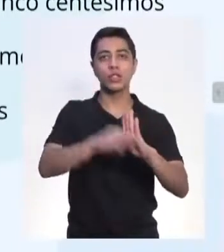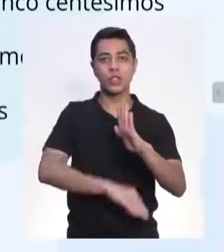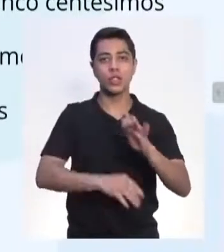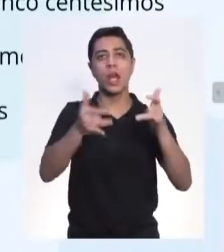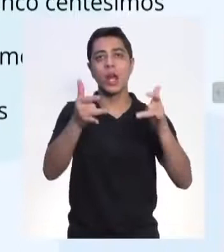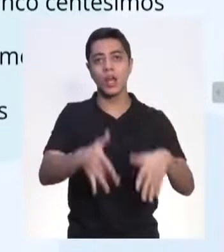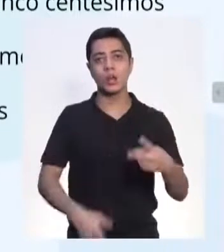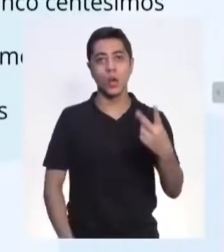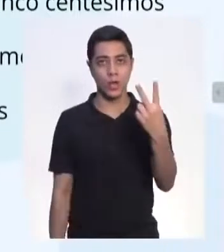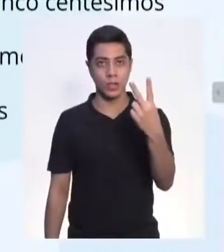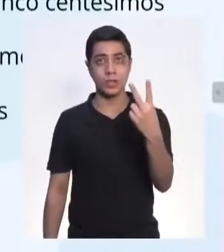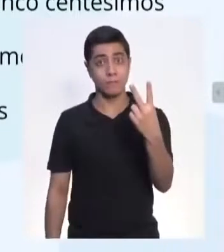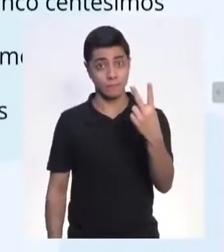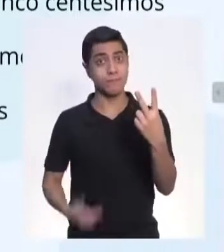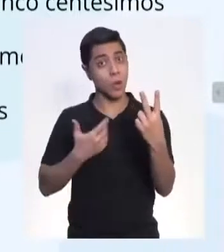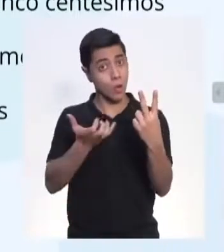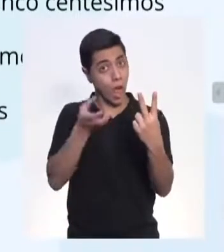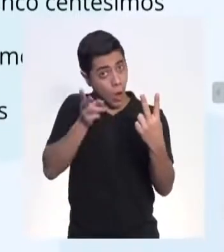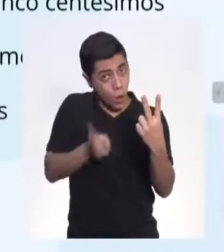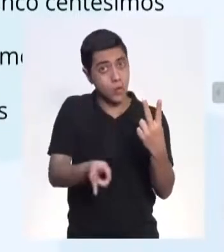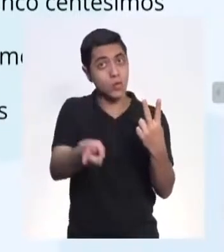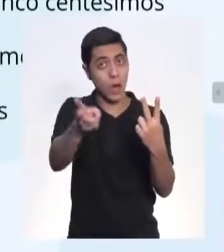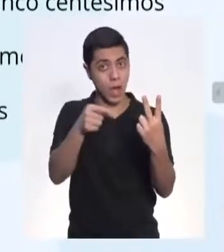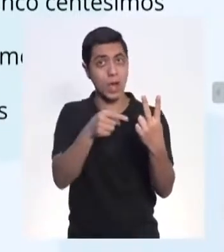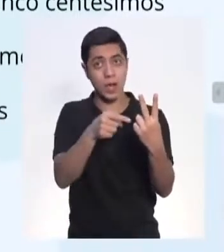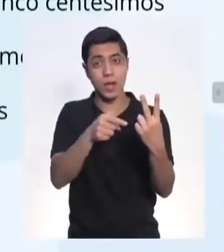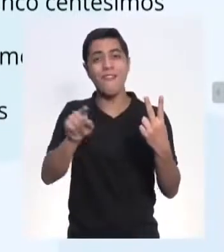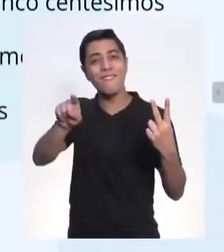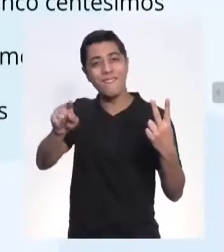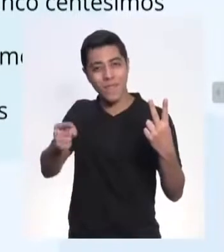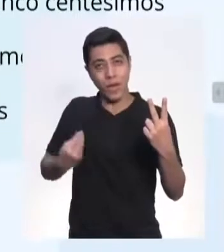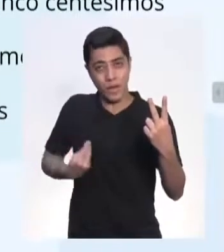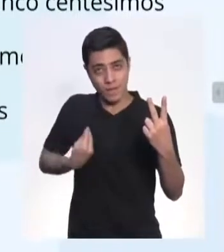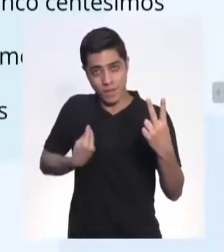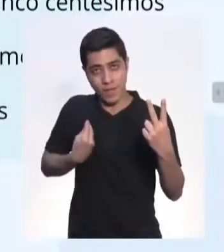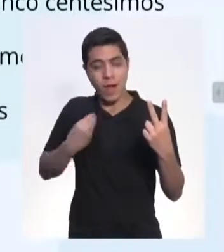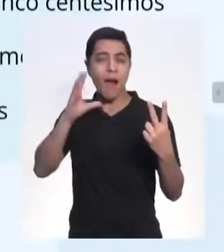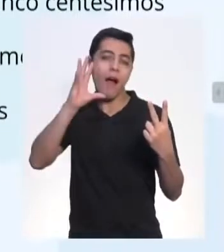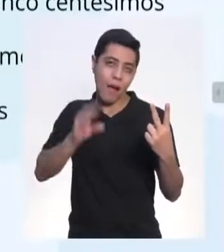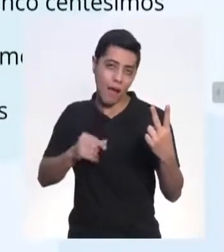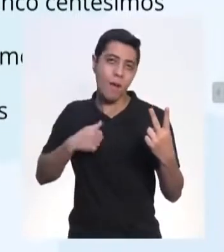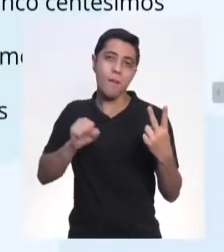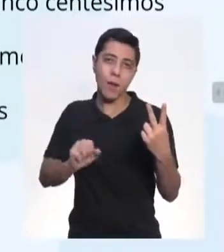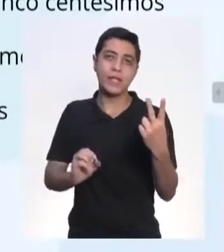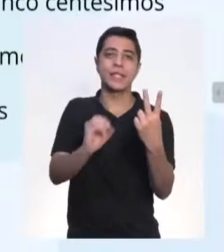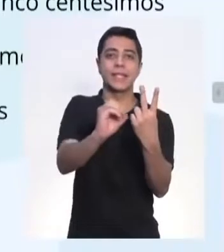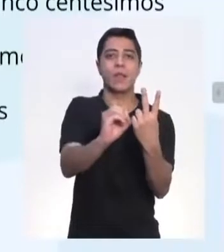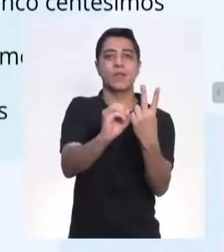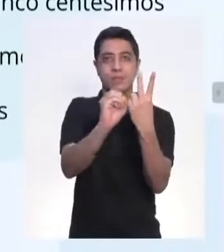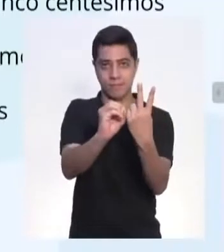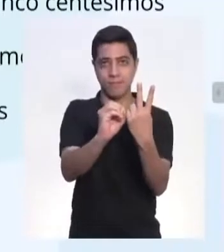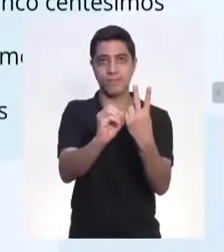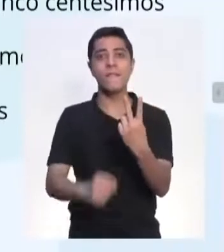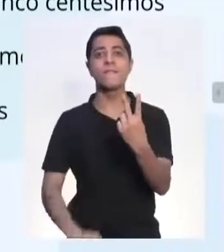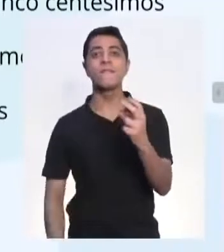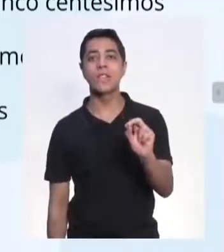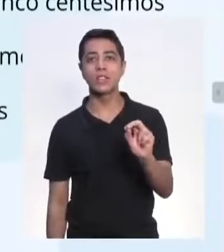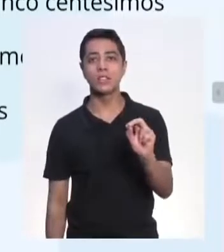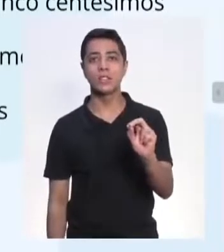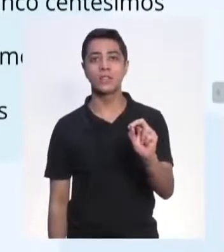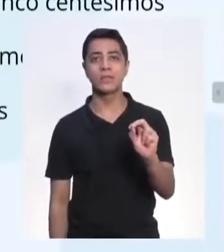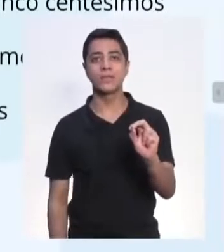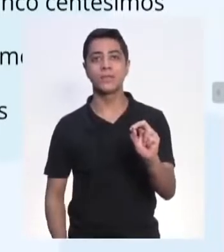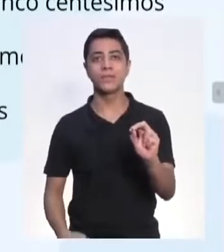A vírgula me dá direito a pôr um 0. Vai dar 5. 5 vezes 4, 20, resto